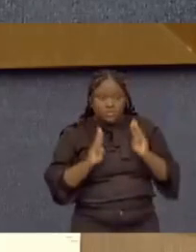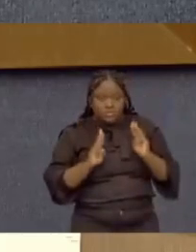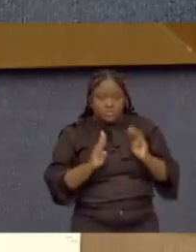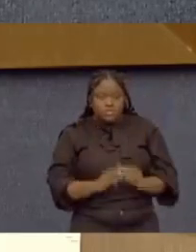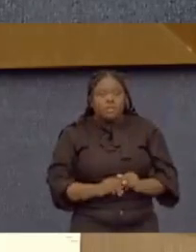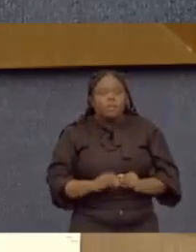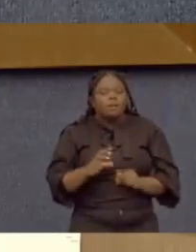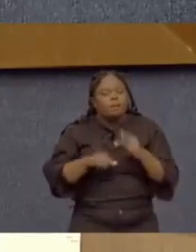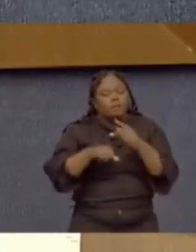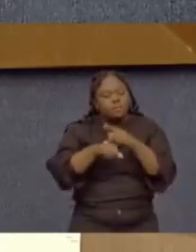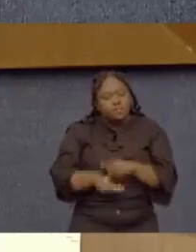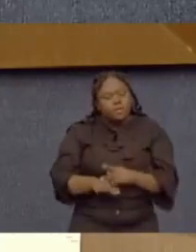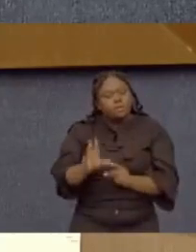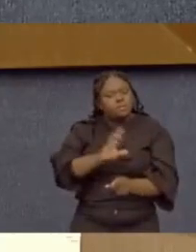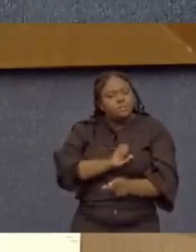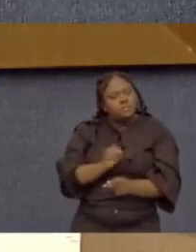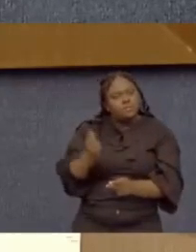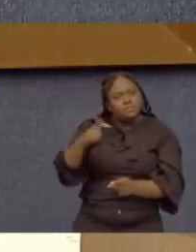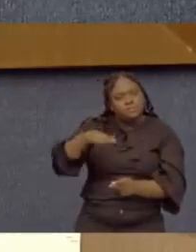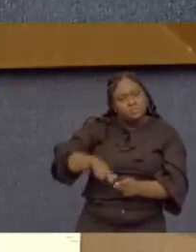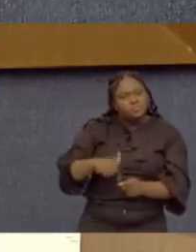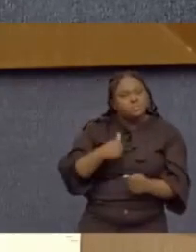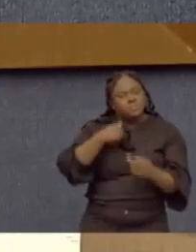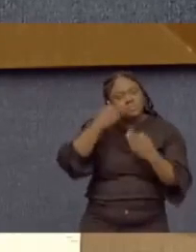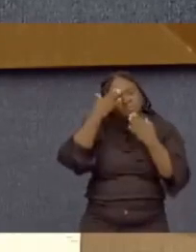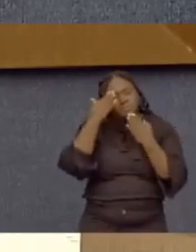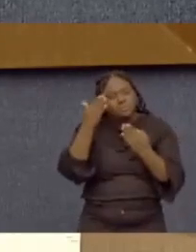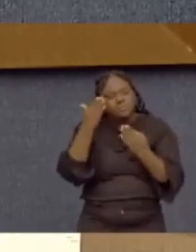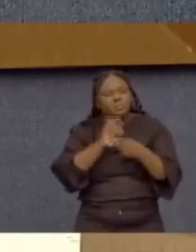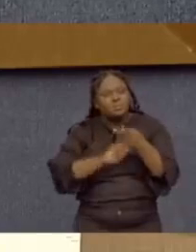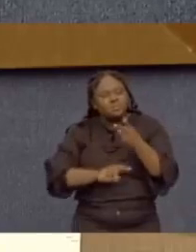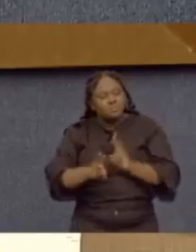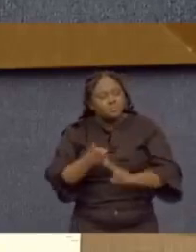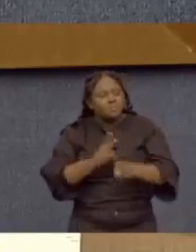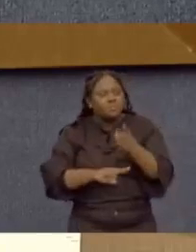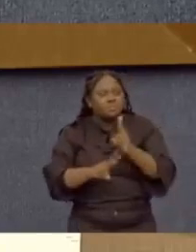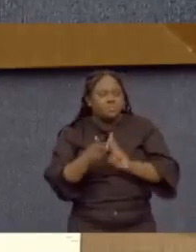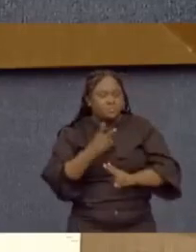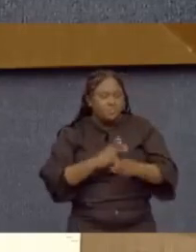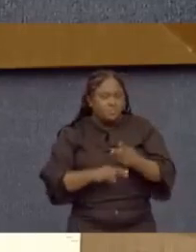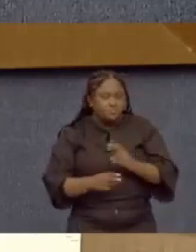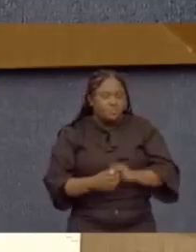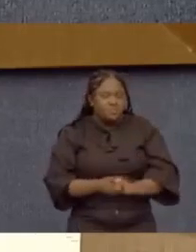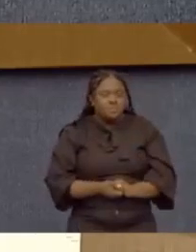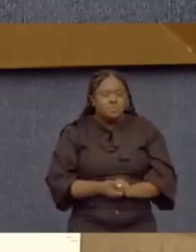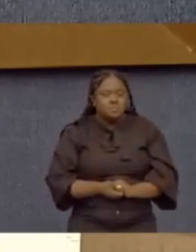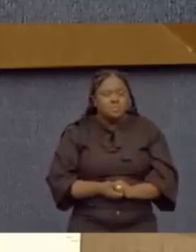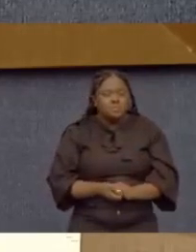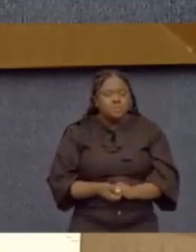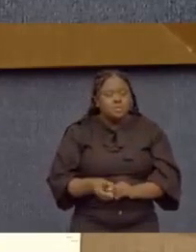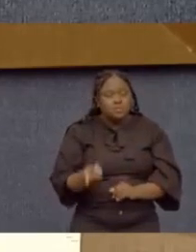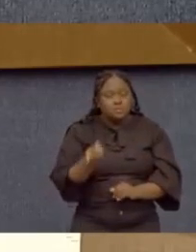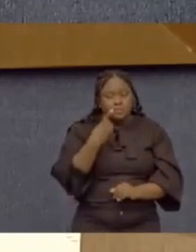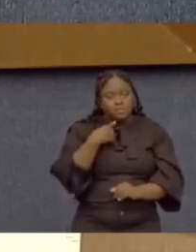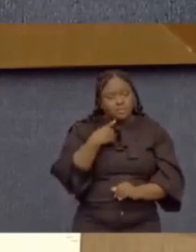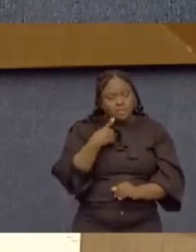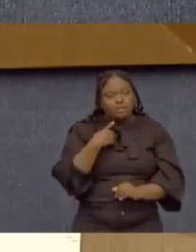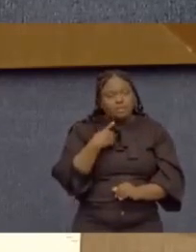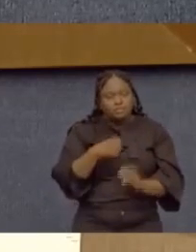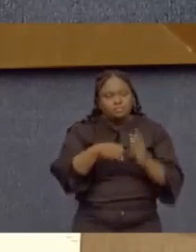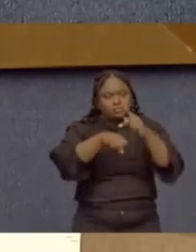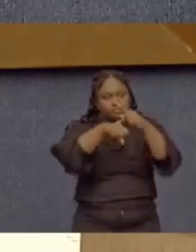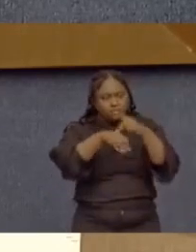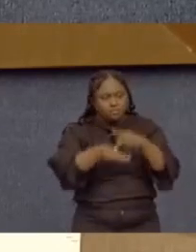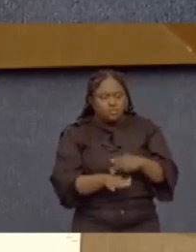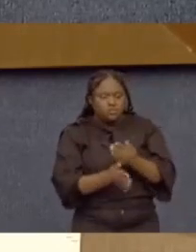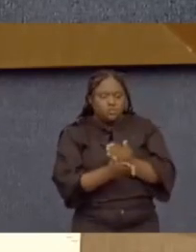me ama de volta. E eu vou ser eternamente grato ao nosso arcebispo Dom Valmor por ter me enviado para essa paróquia